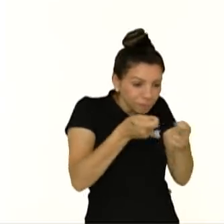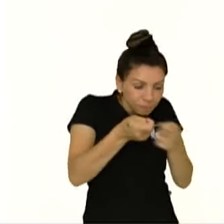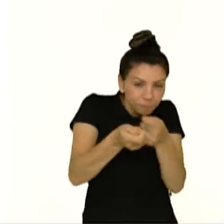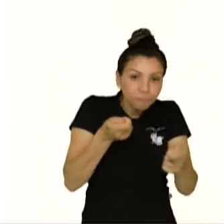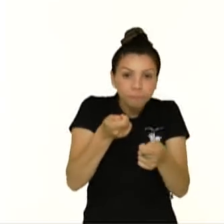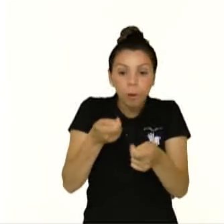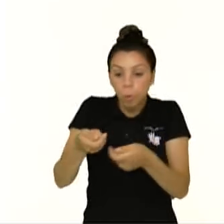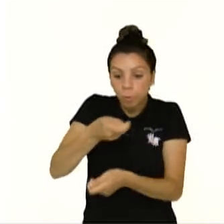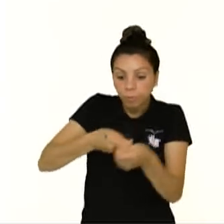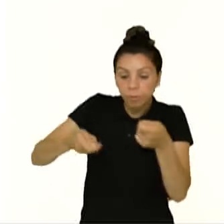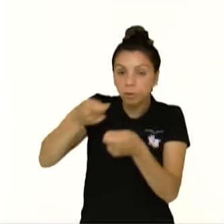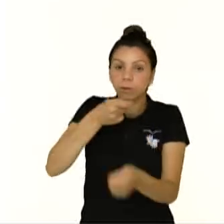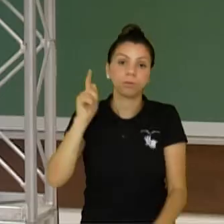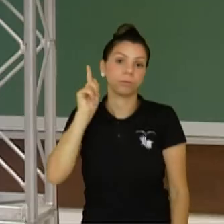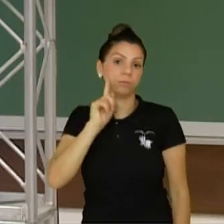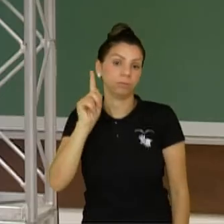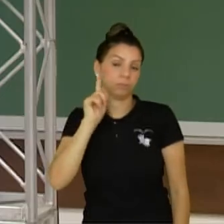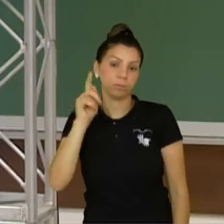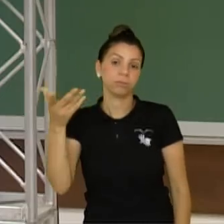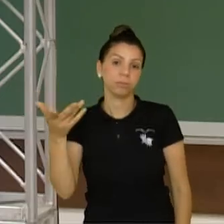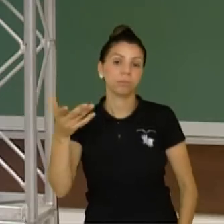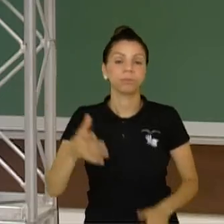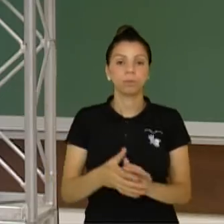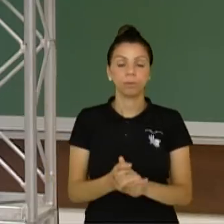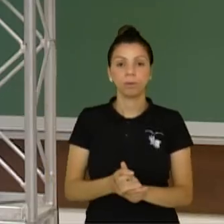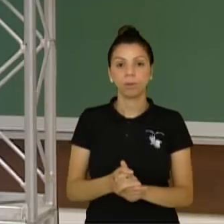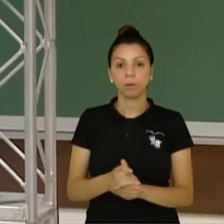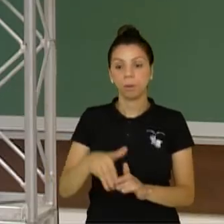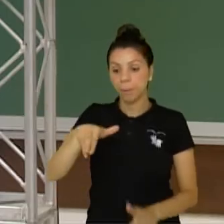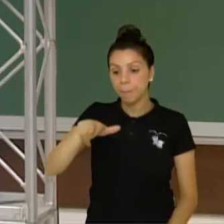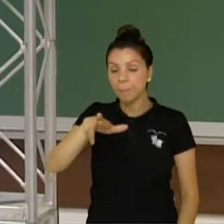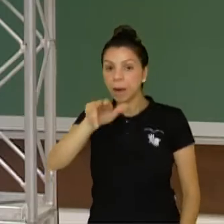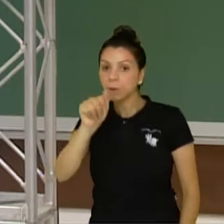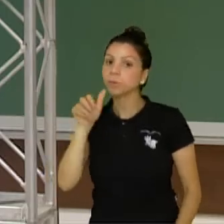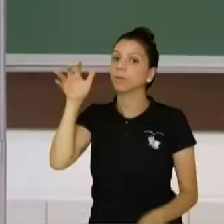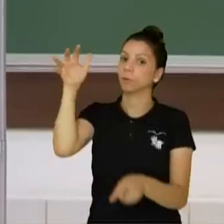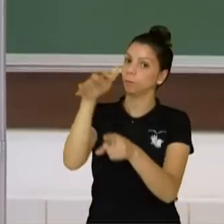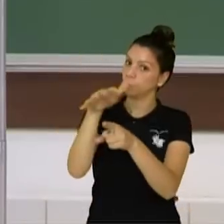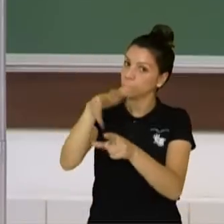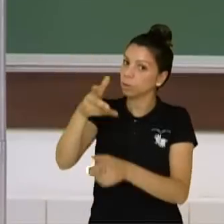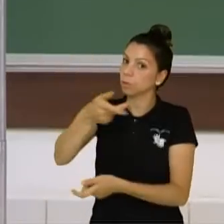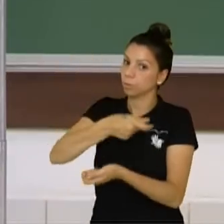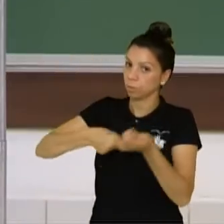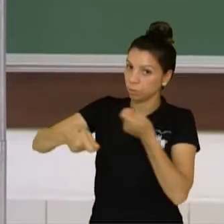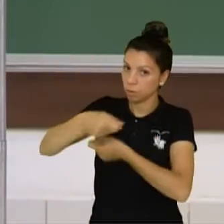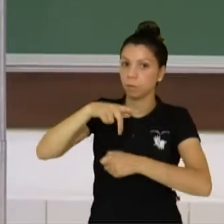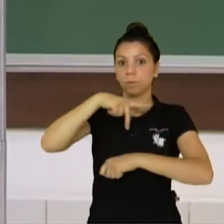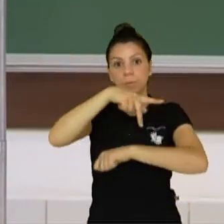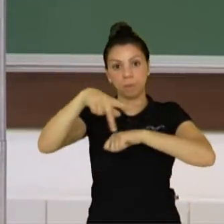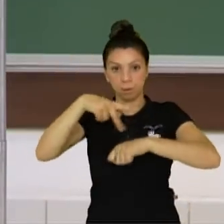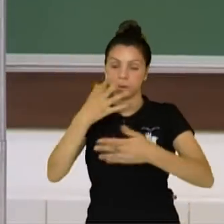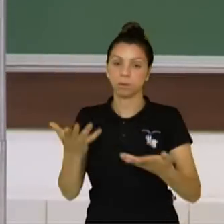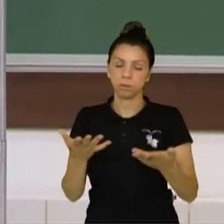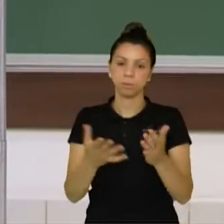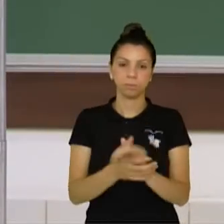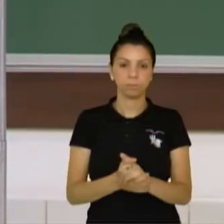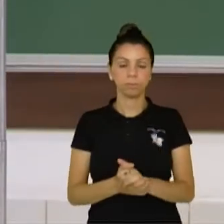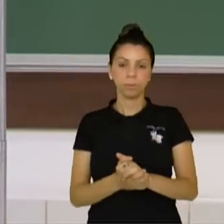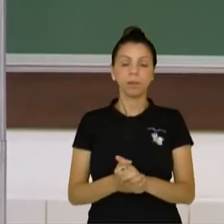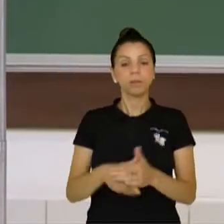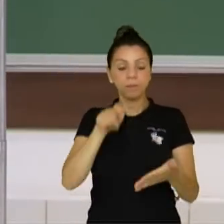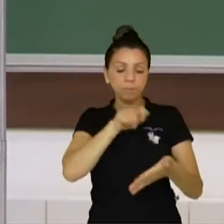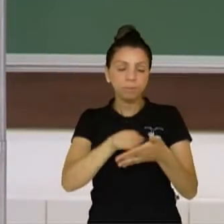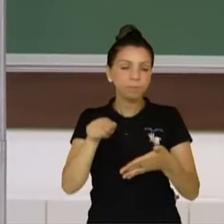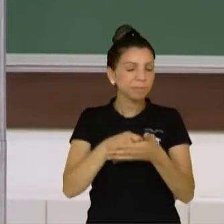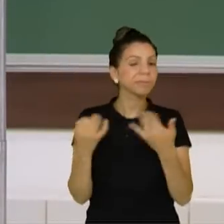dos Estados Unidos, ou seja, que Morgan estava intervindo na economia, no dinheiro do país. Certo? Então, se você escreveu